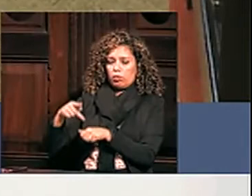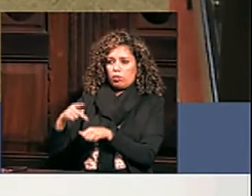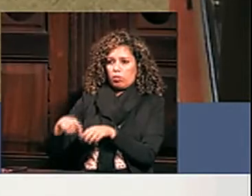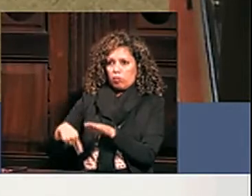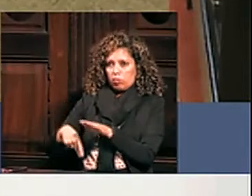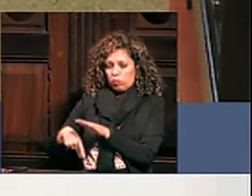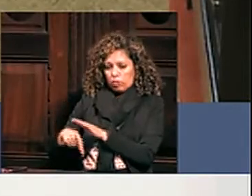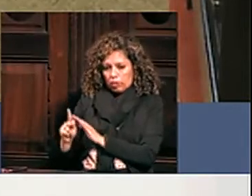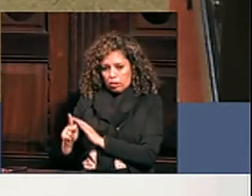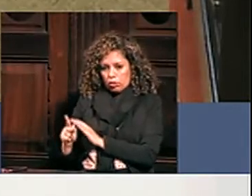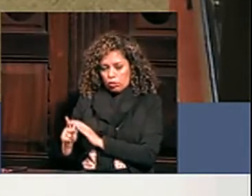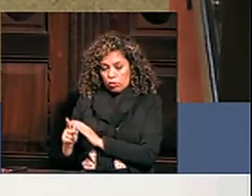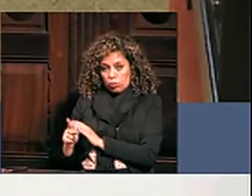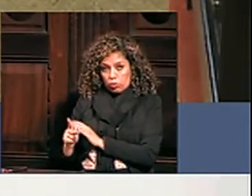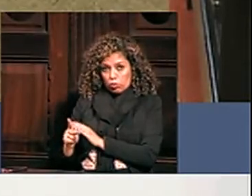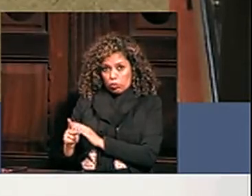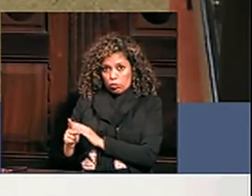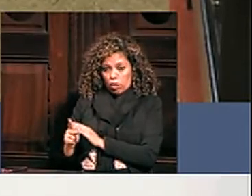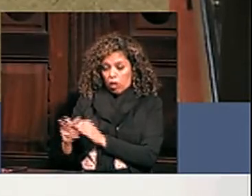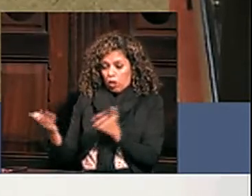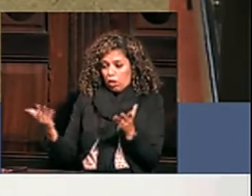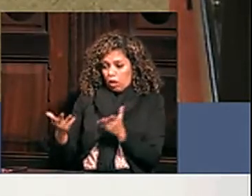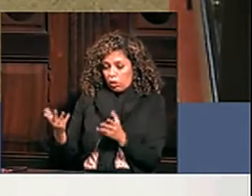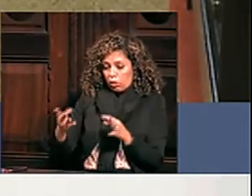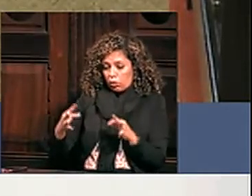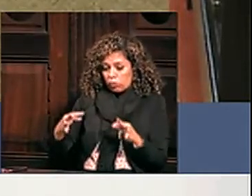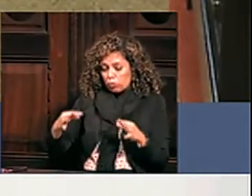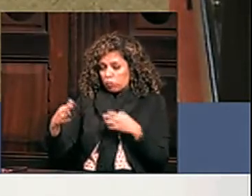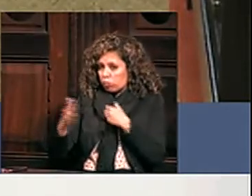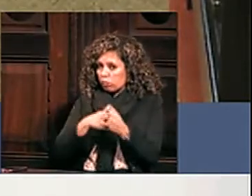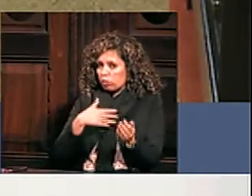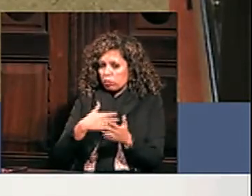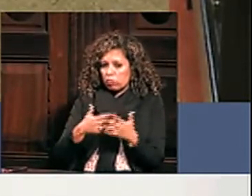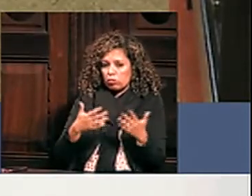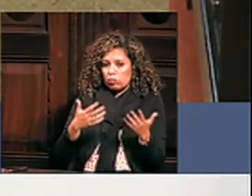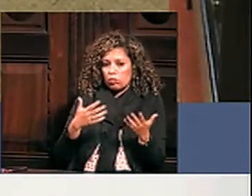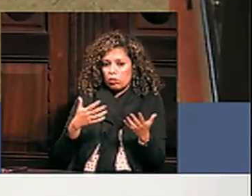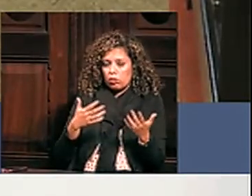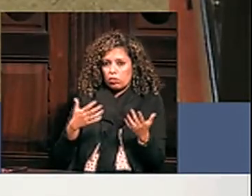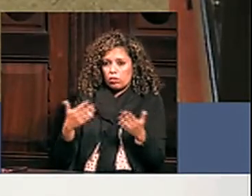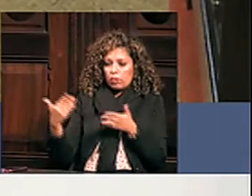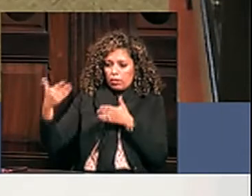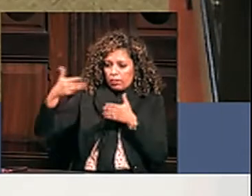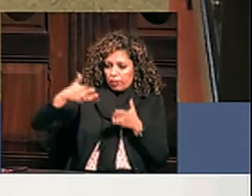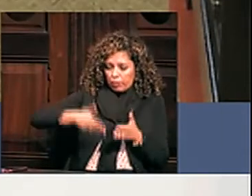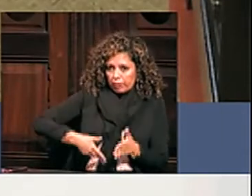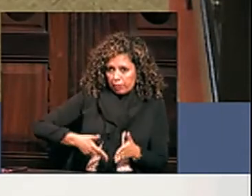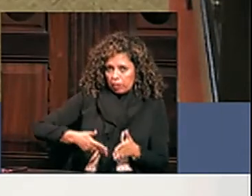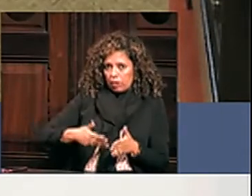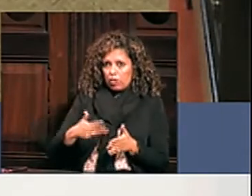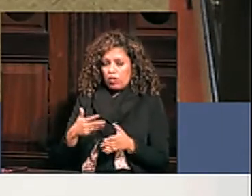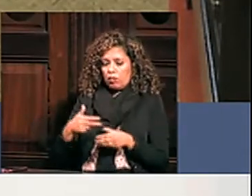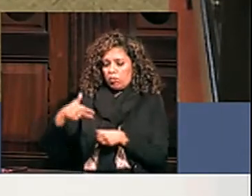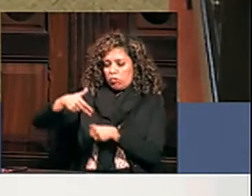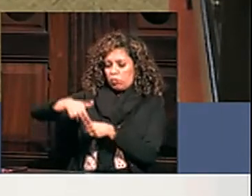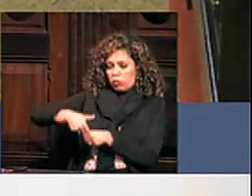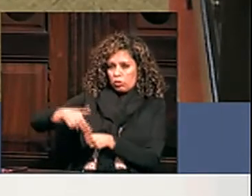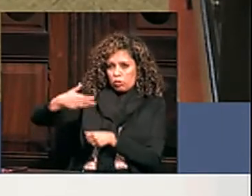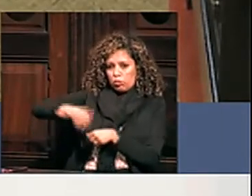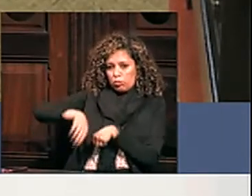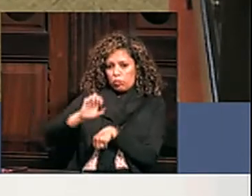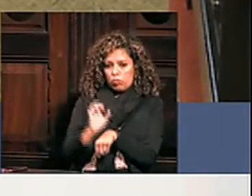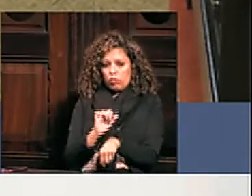vierem dos 4 cantos desse país para trazer produto para o Rio de Janeiro